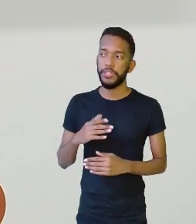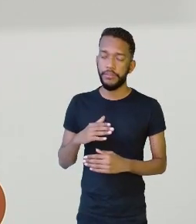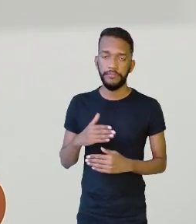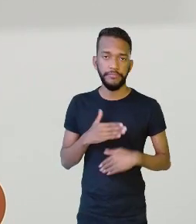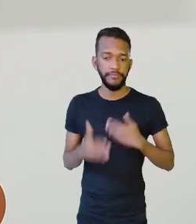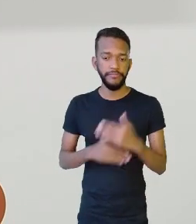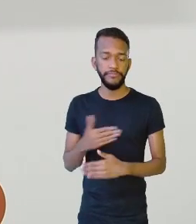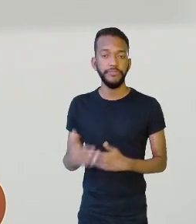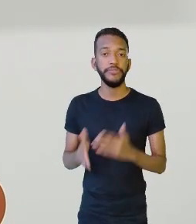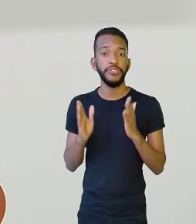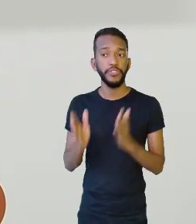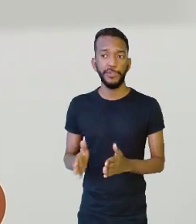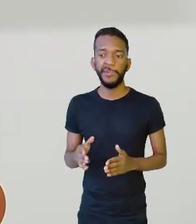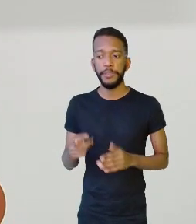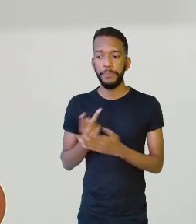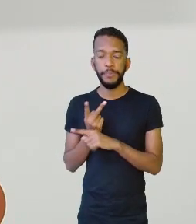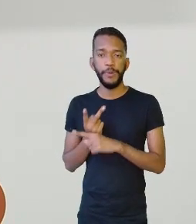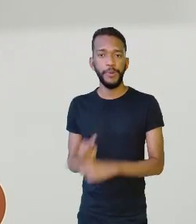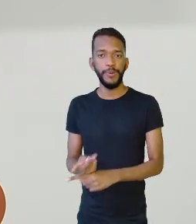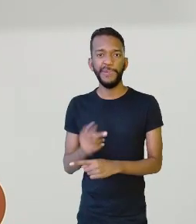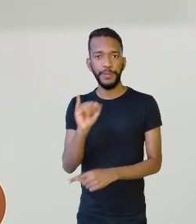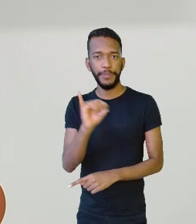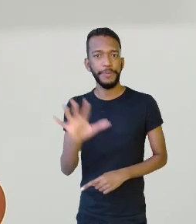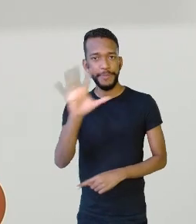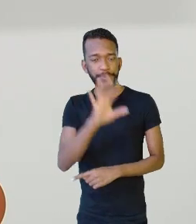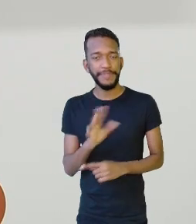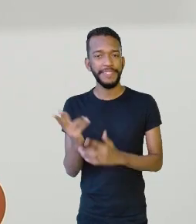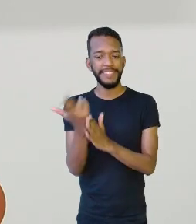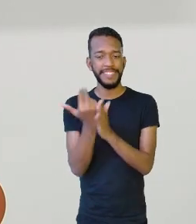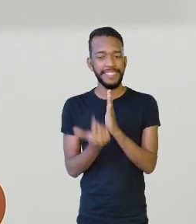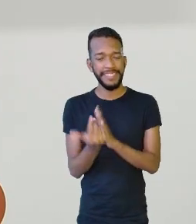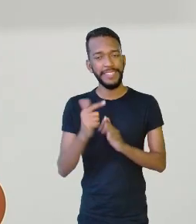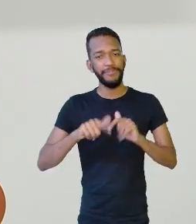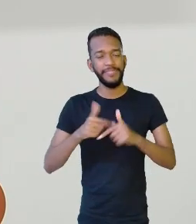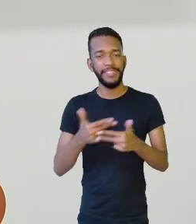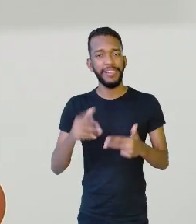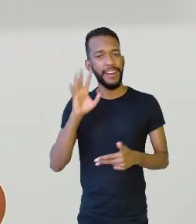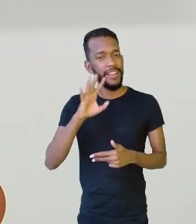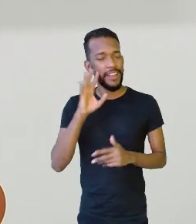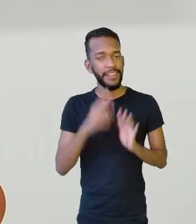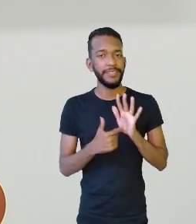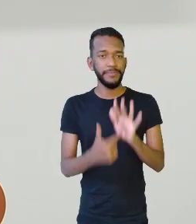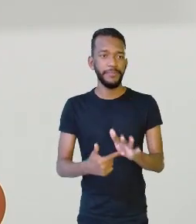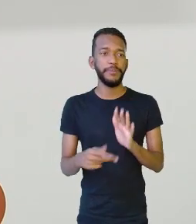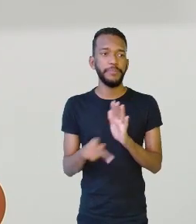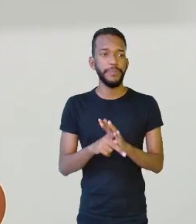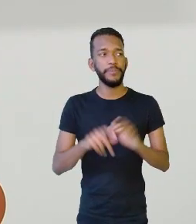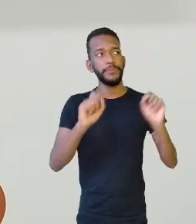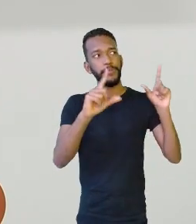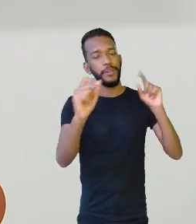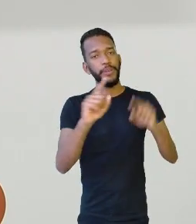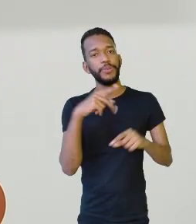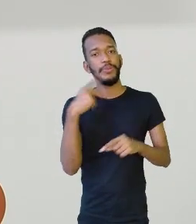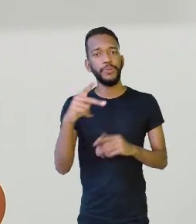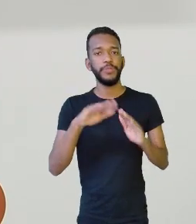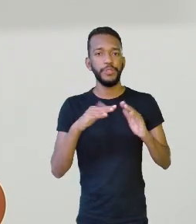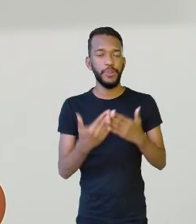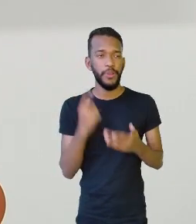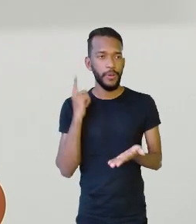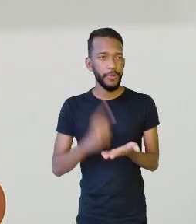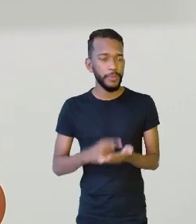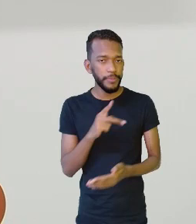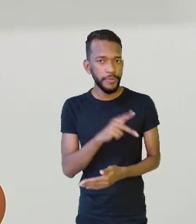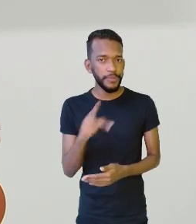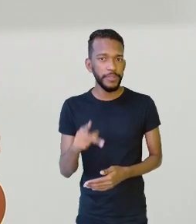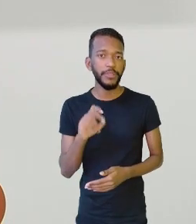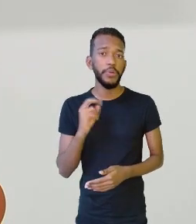Procura imagens, procura desenhos, faz um material bem legal e expõe lá no mural da tua escola. Combina com a